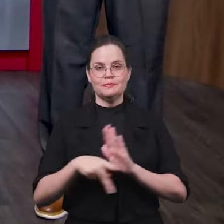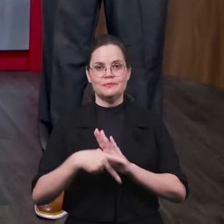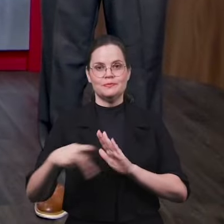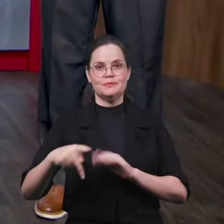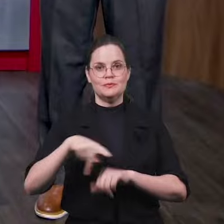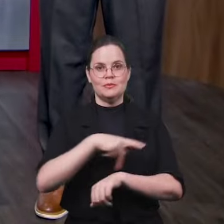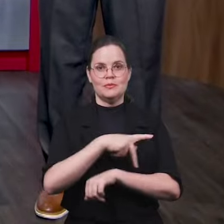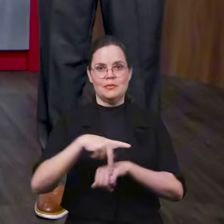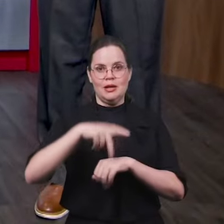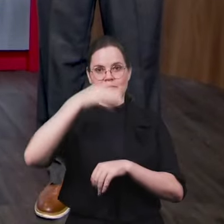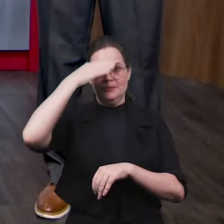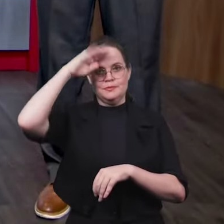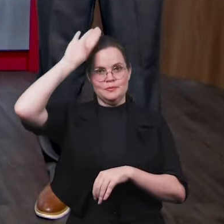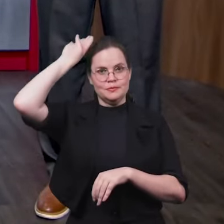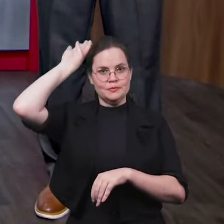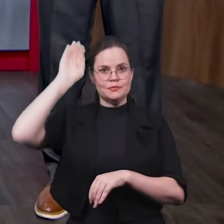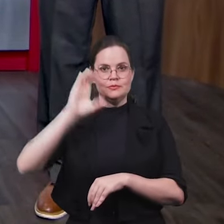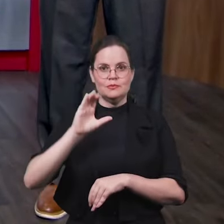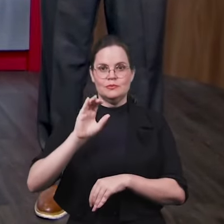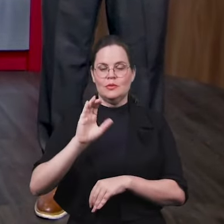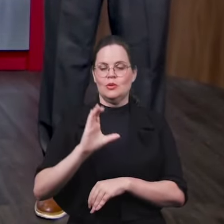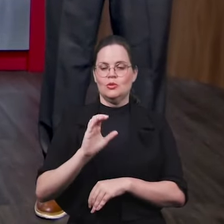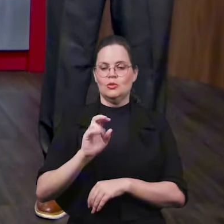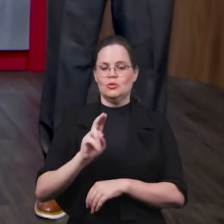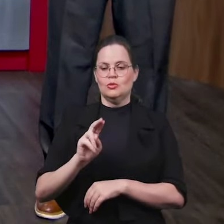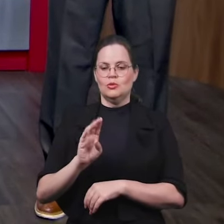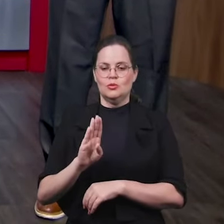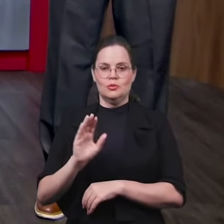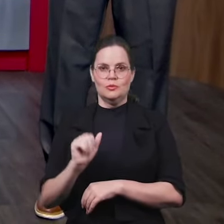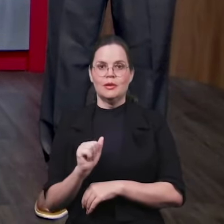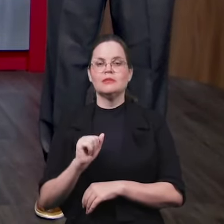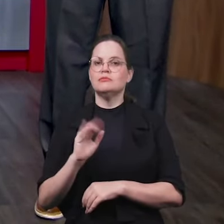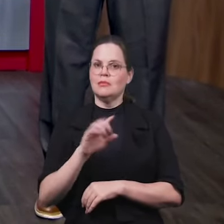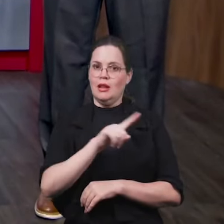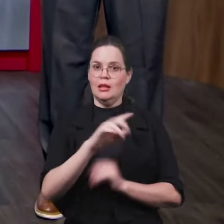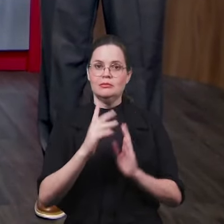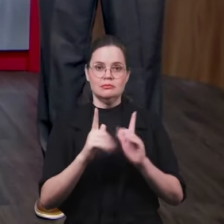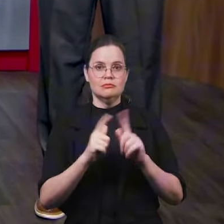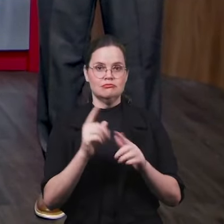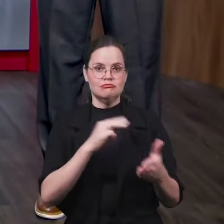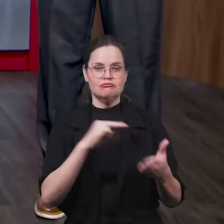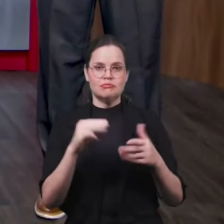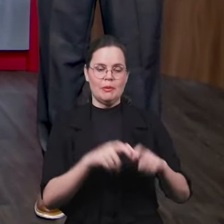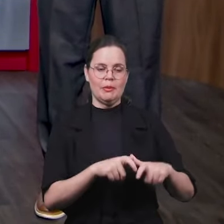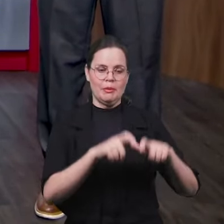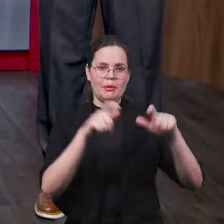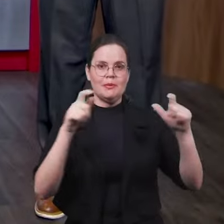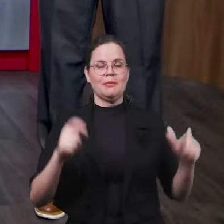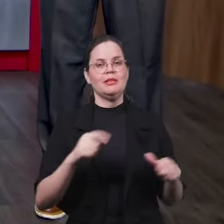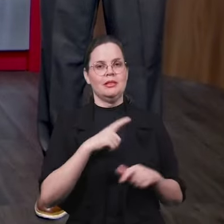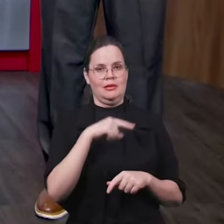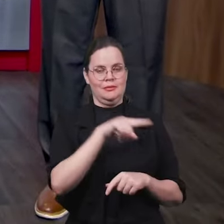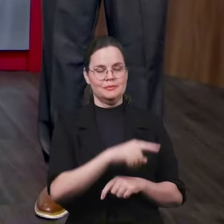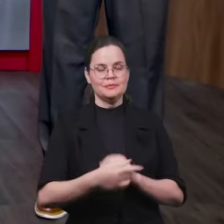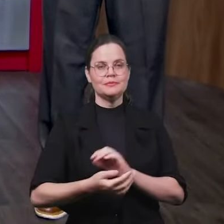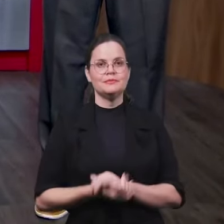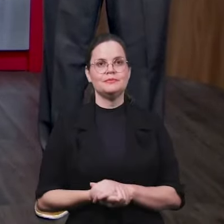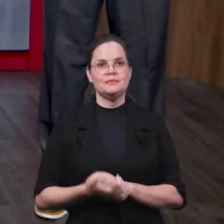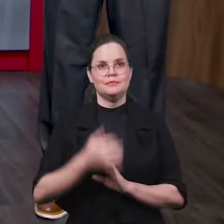pastores de Cuba, onde a obra tem crescido nesse país e tem sido uma grande